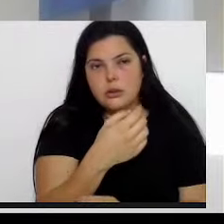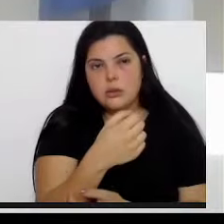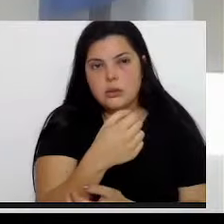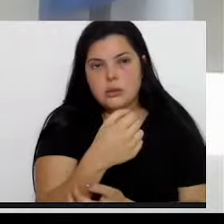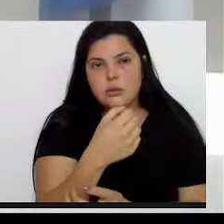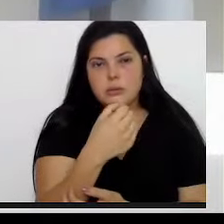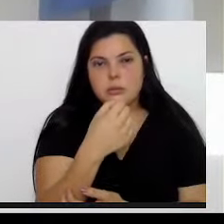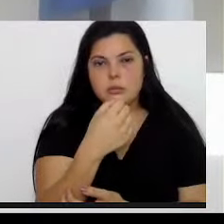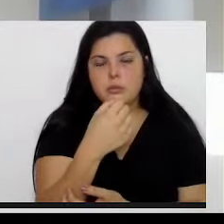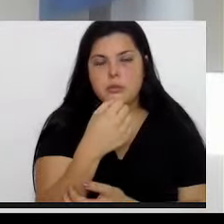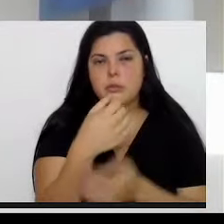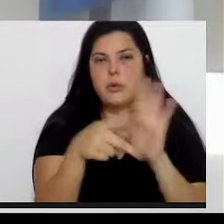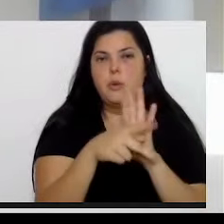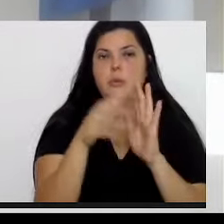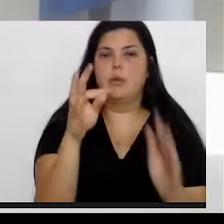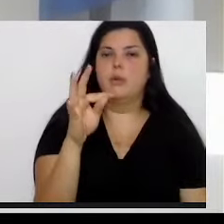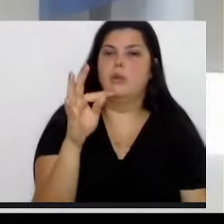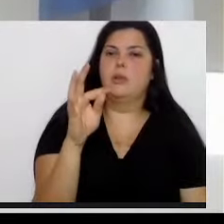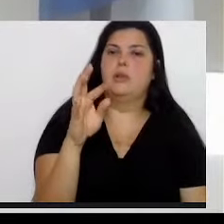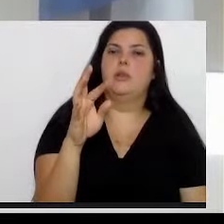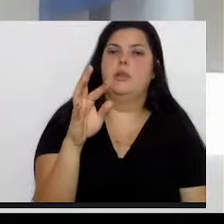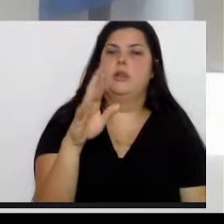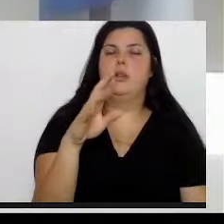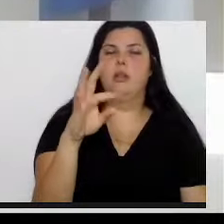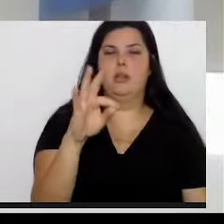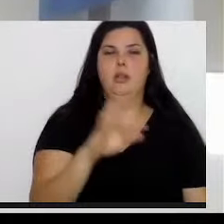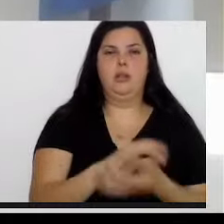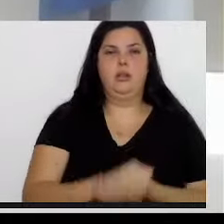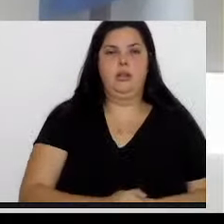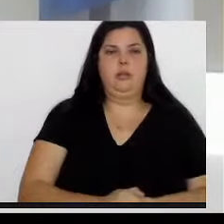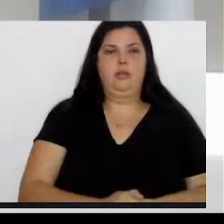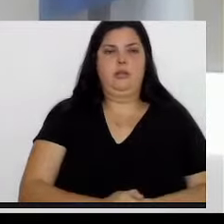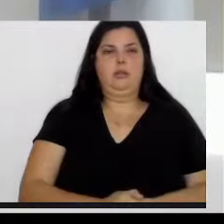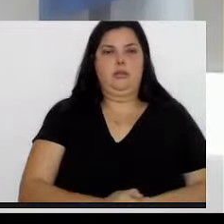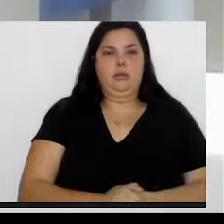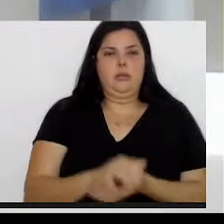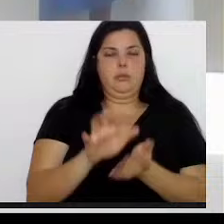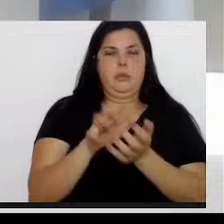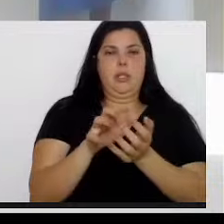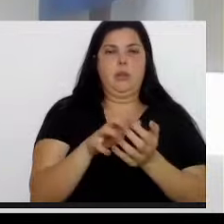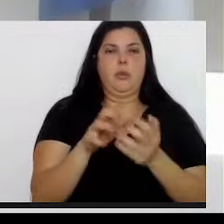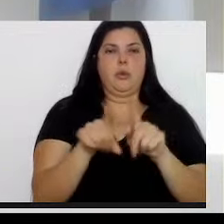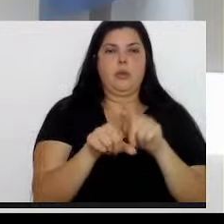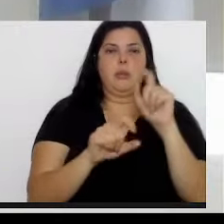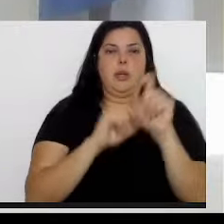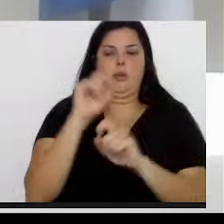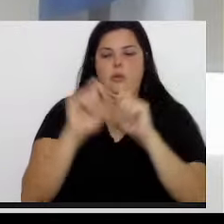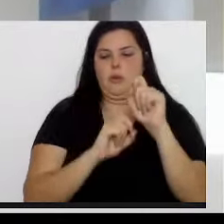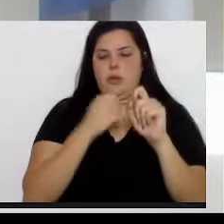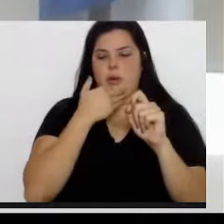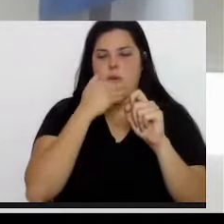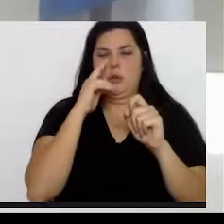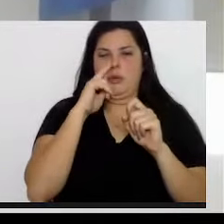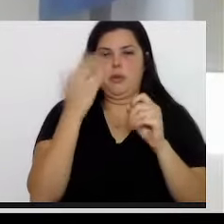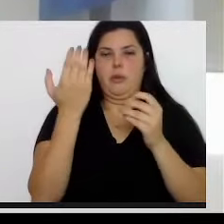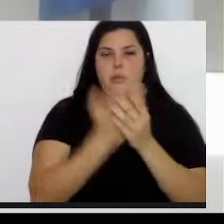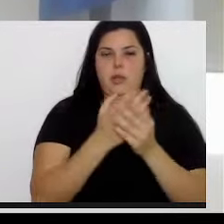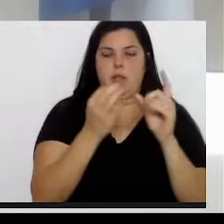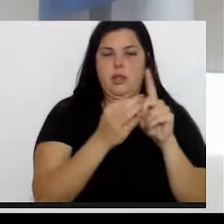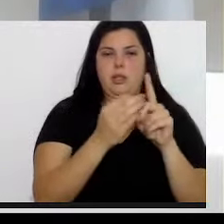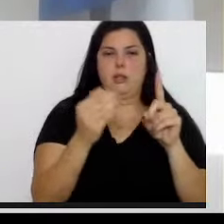deste Tribunal Regional Eleitoral de Pernambuco. Em seguida, pediu vista dos autos o